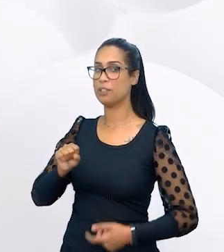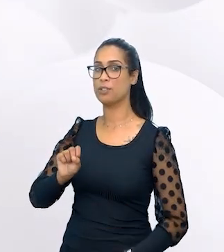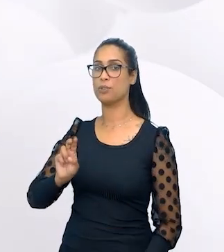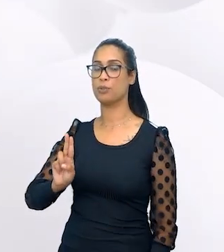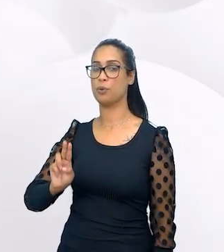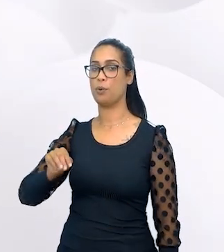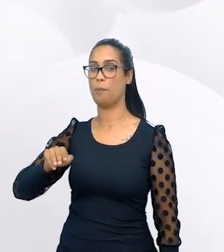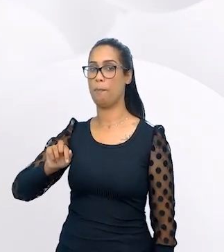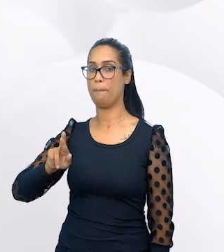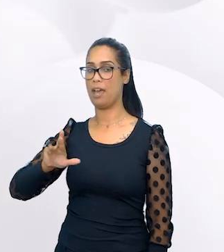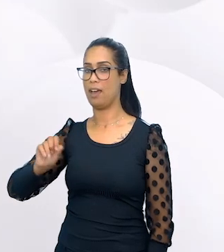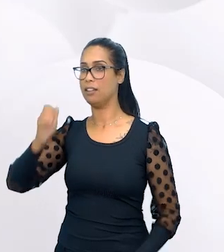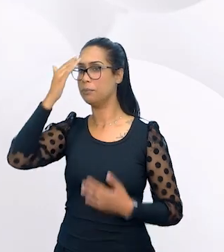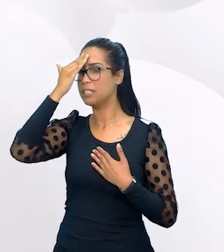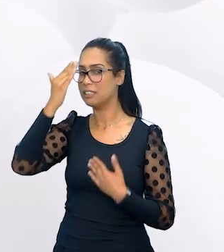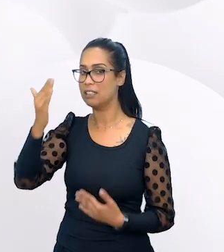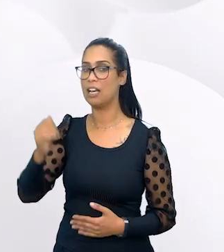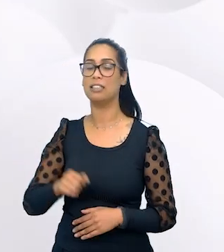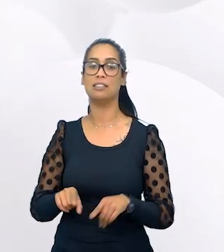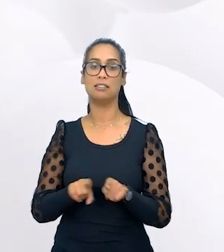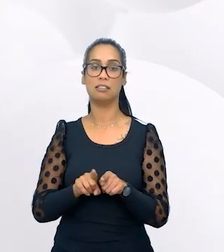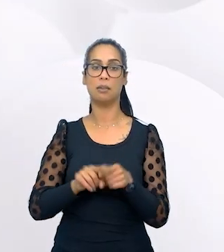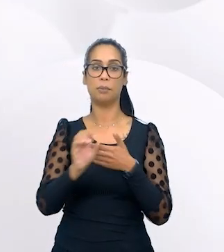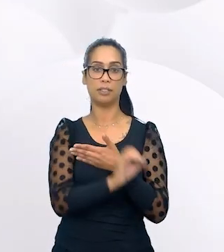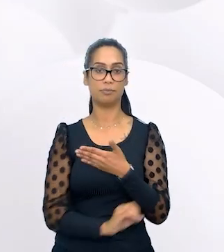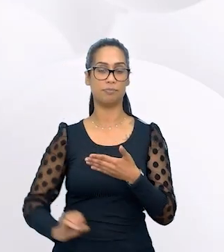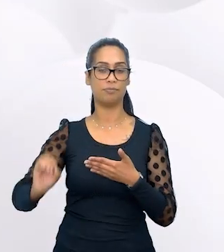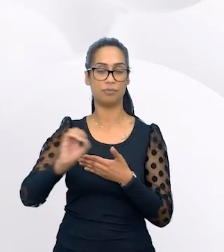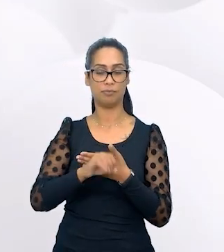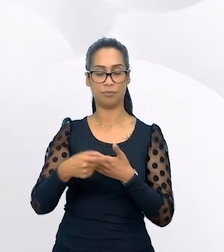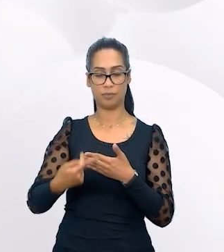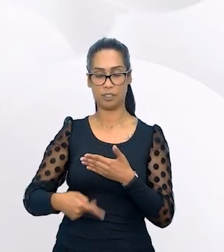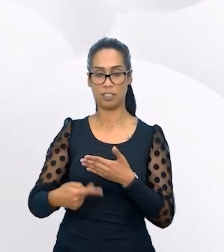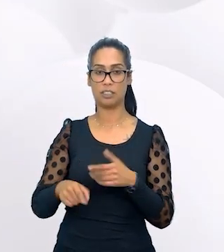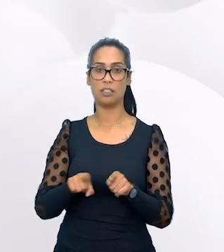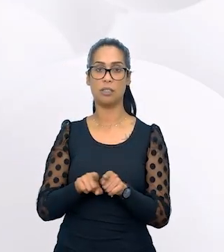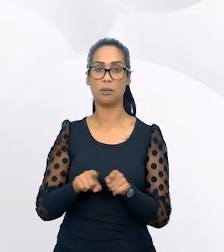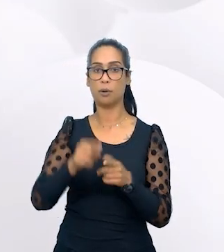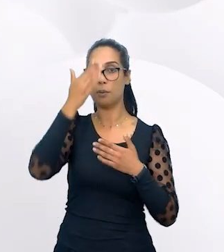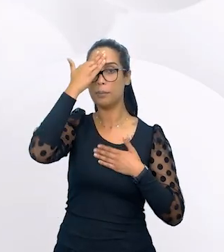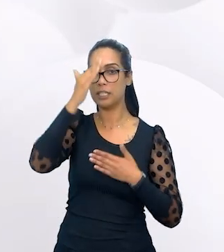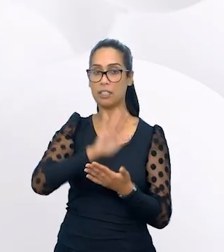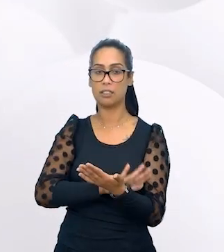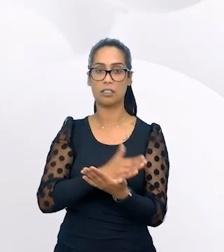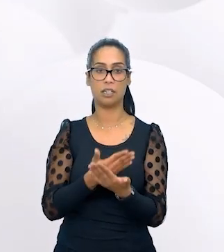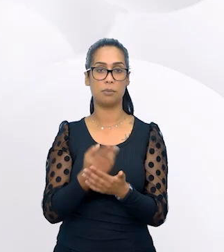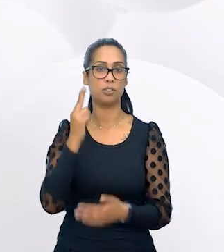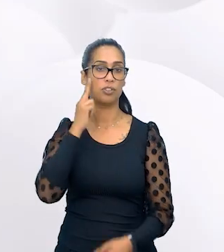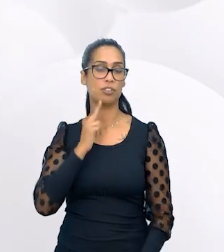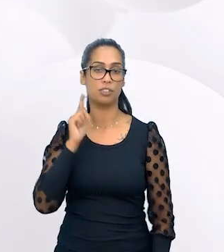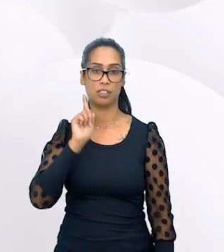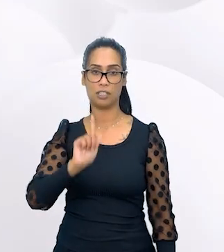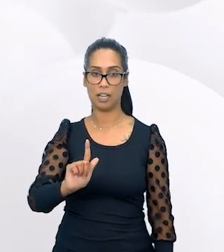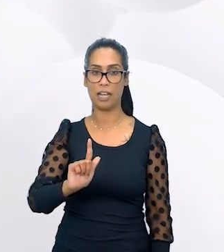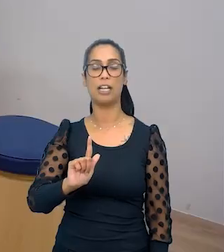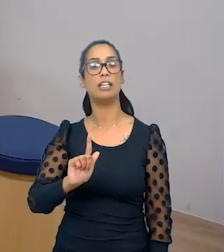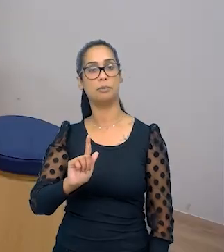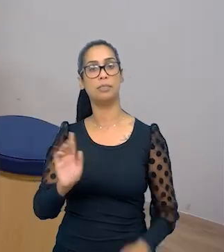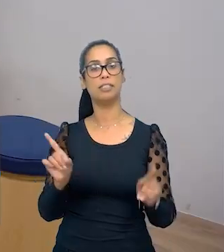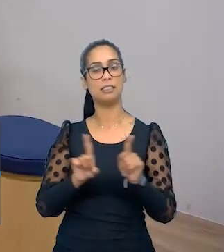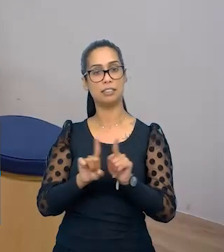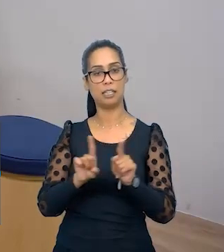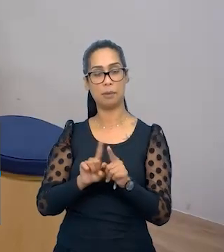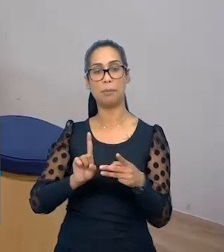Mídias. E nós já vamos, então, para os momentos finais. Eu quero agradecer os Libras Guilherme e Maiara, que levaram aí as